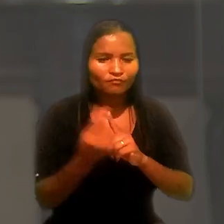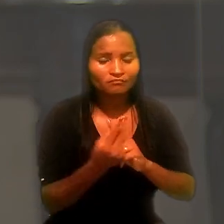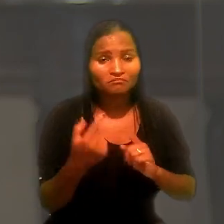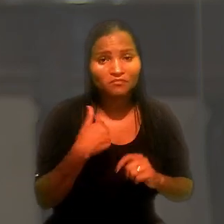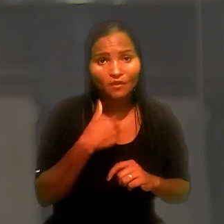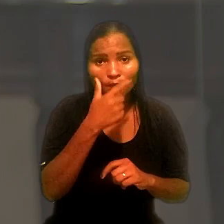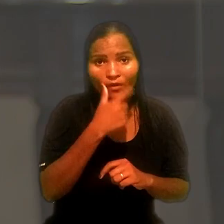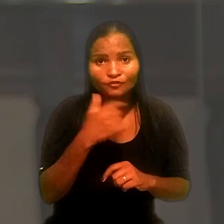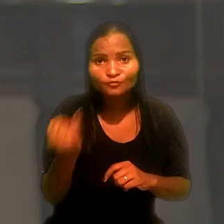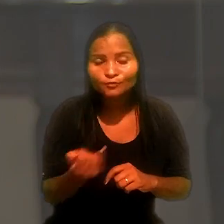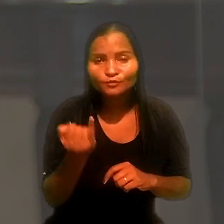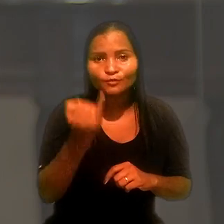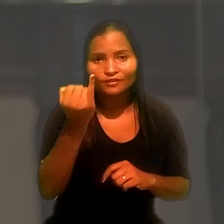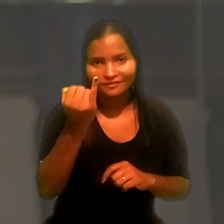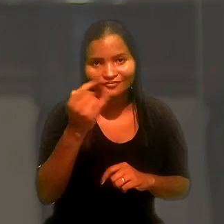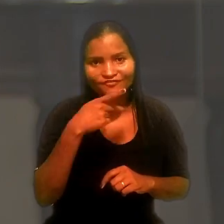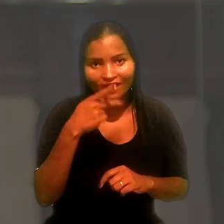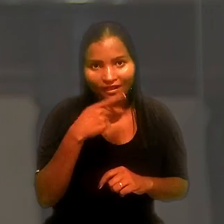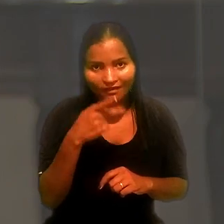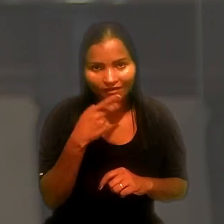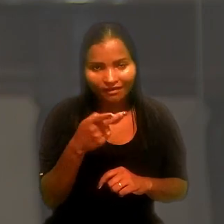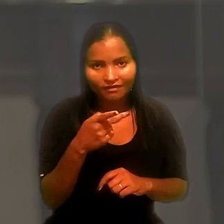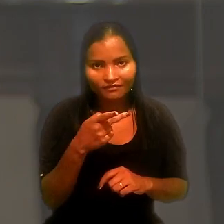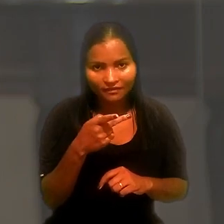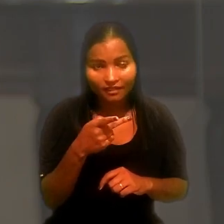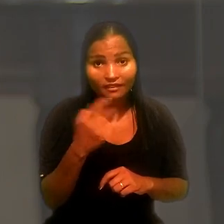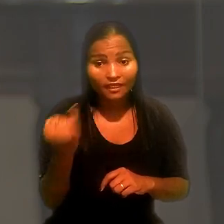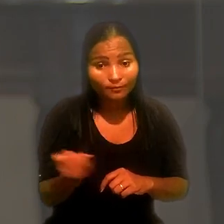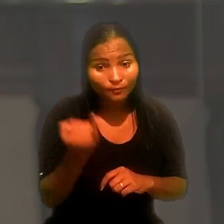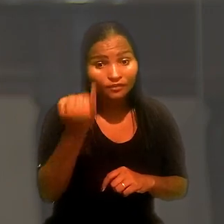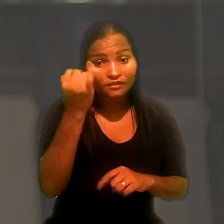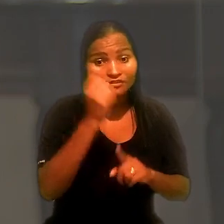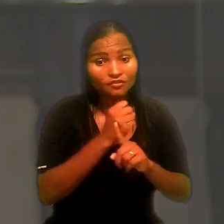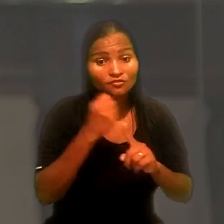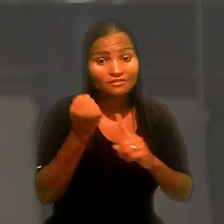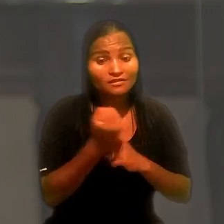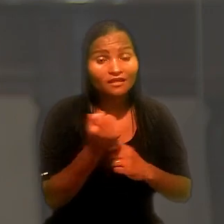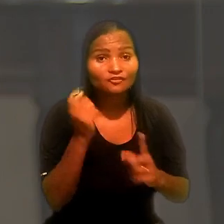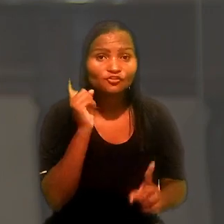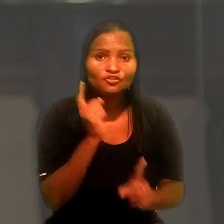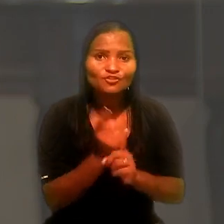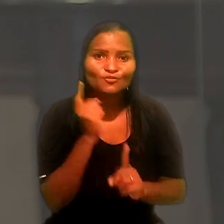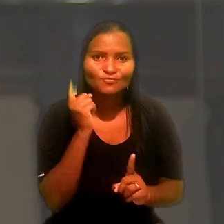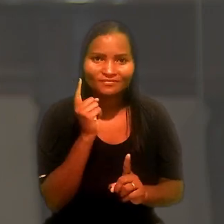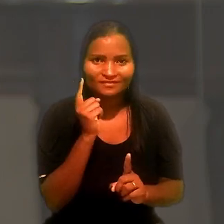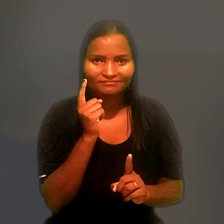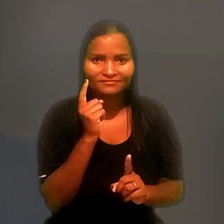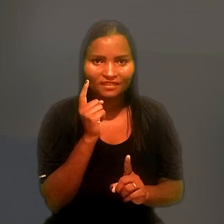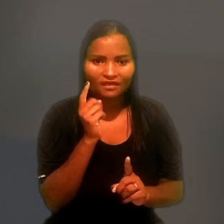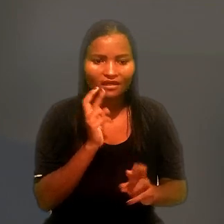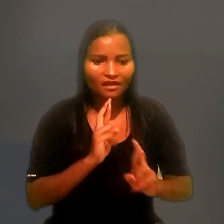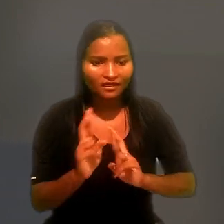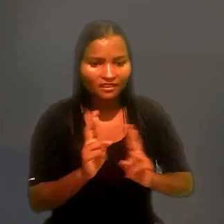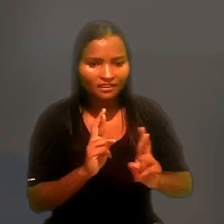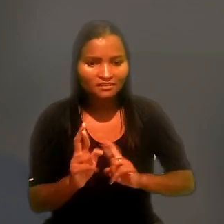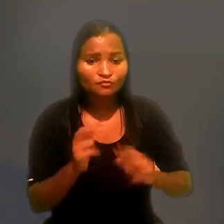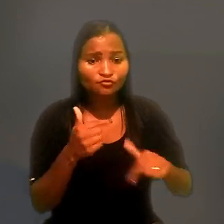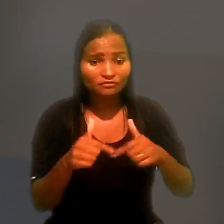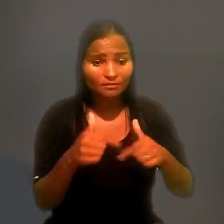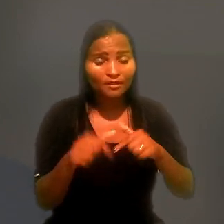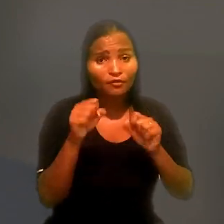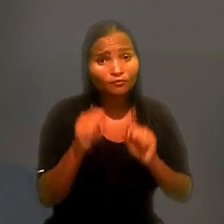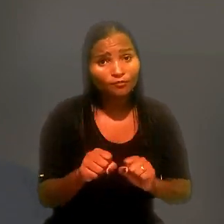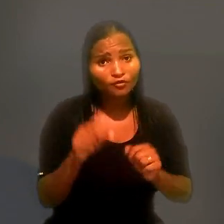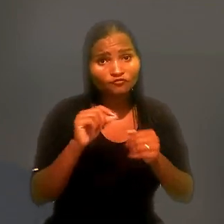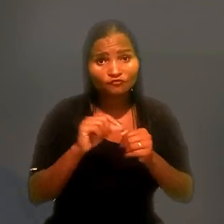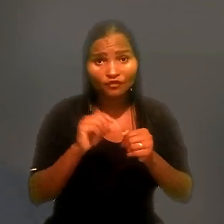vista que eu acho relevante se dizer, que é importante que a sociedade descubra que a relação de trabalho pode